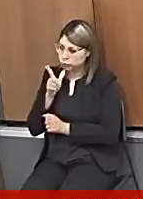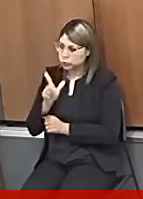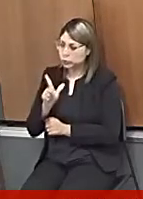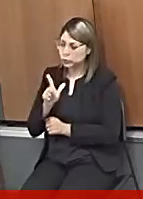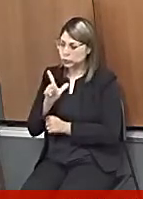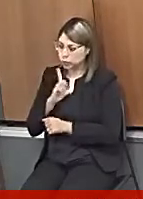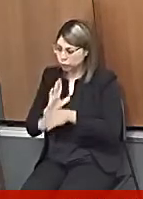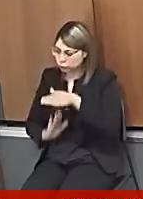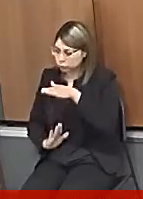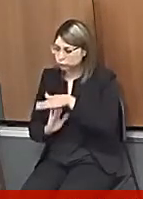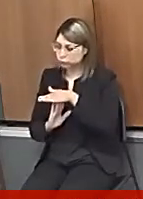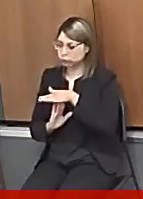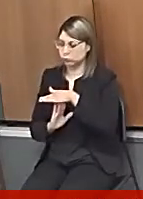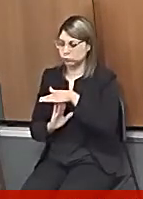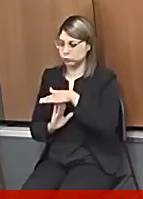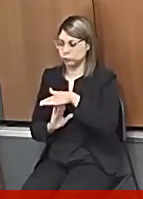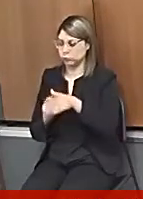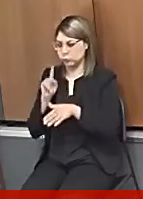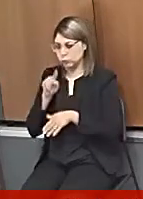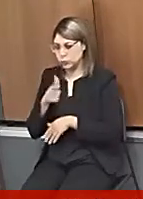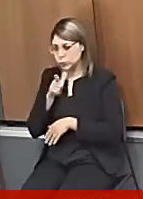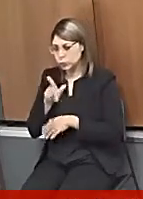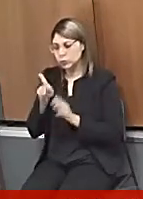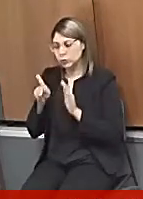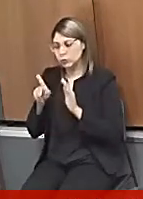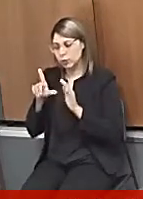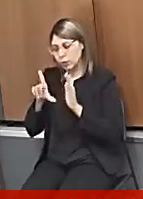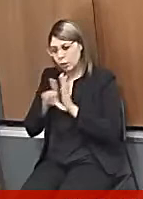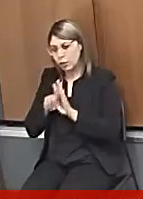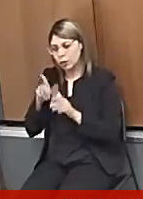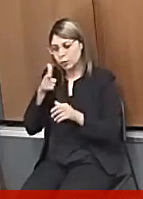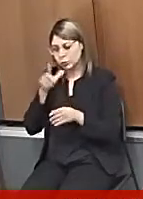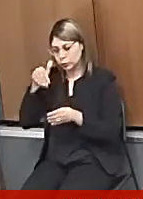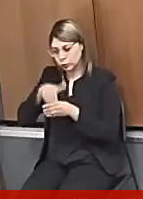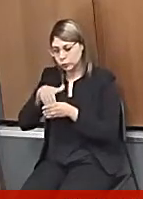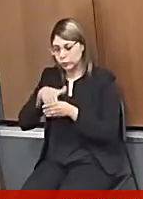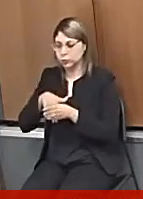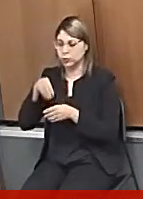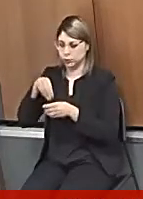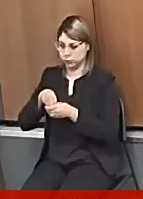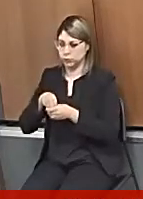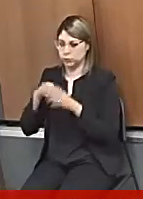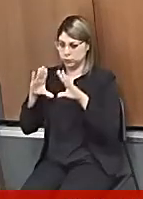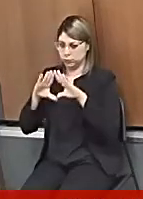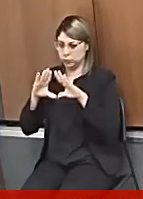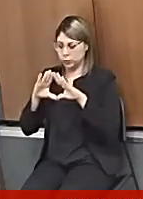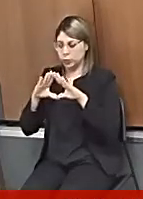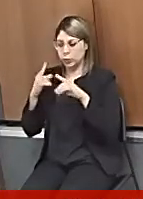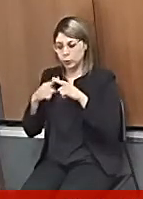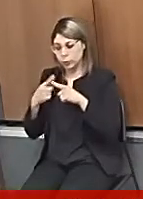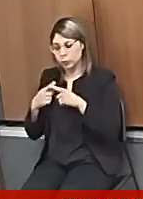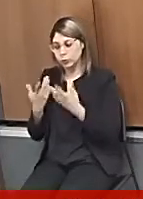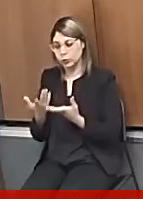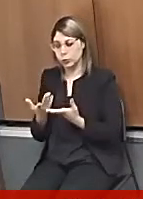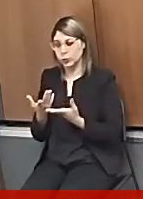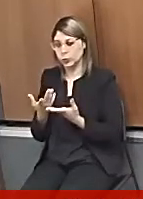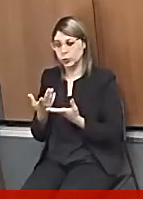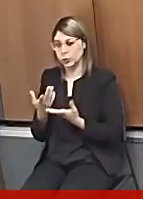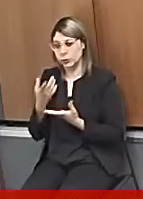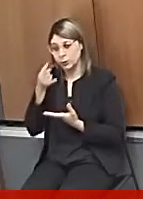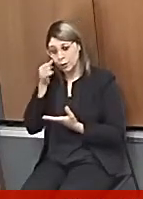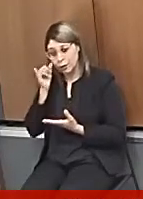prazo maior a esta lei para ser votado aqui porque poderemos em correr e